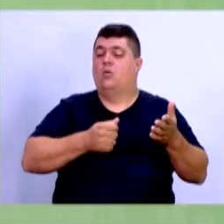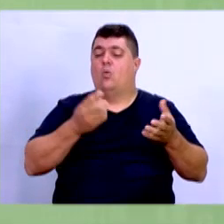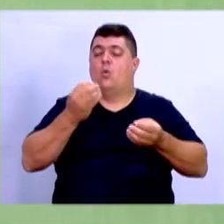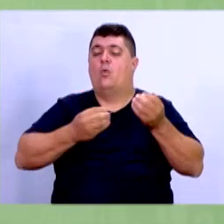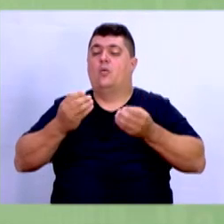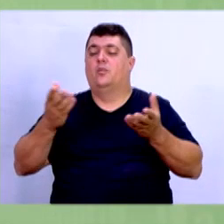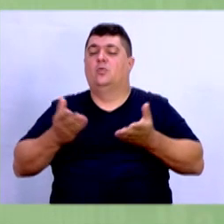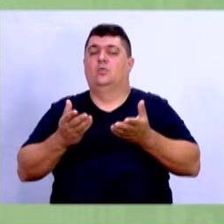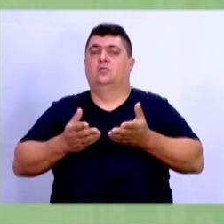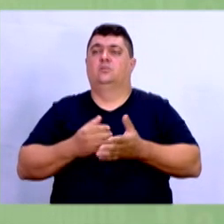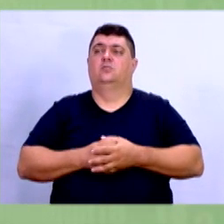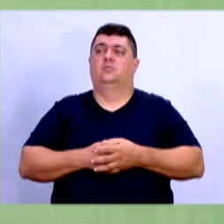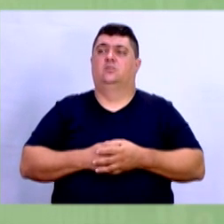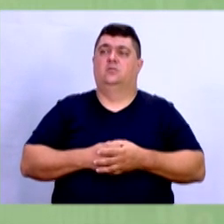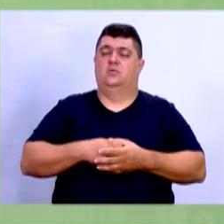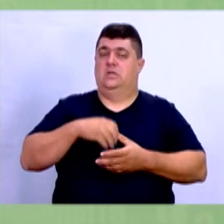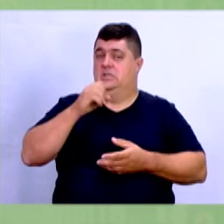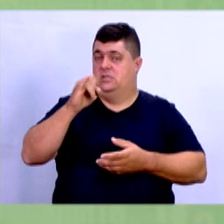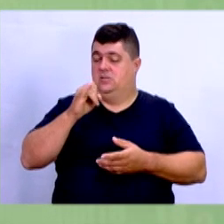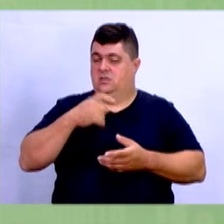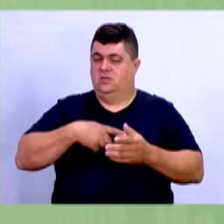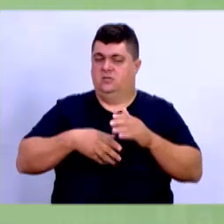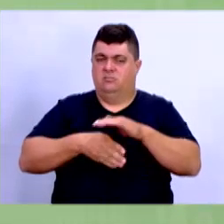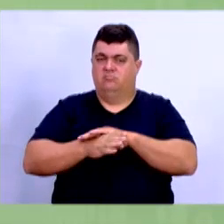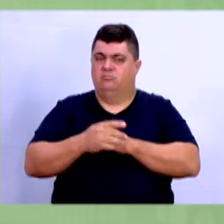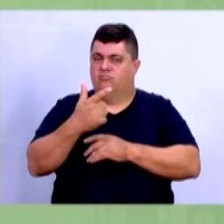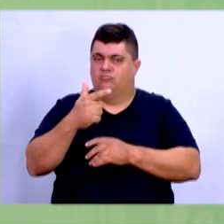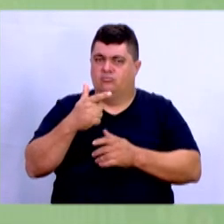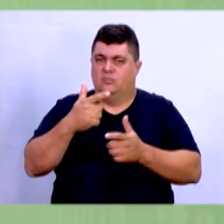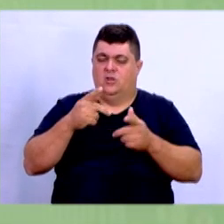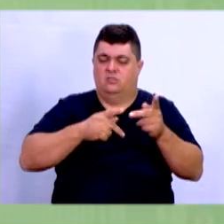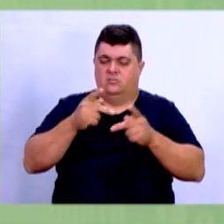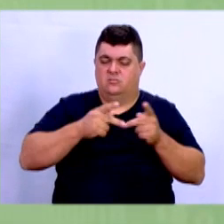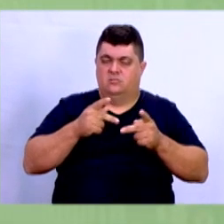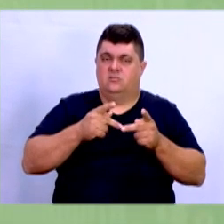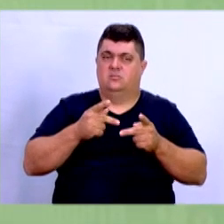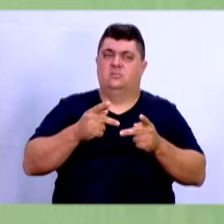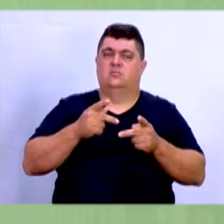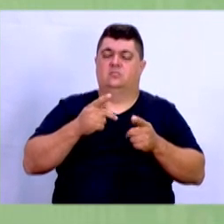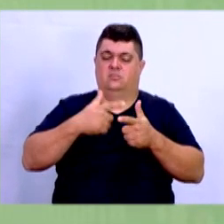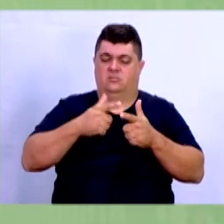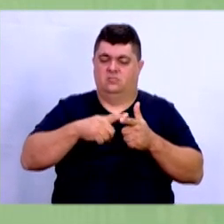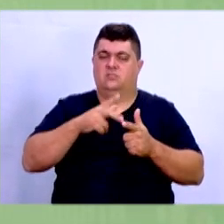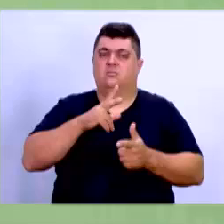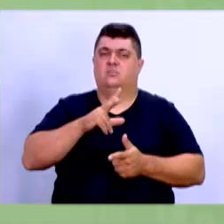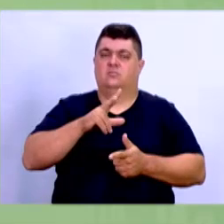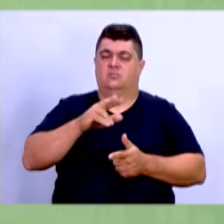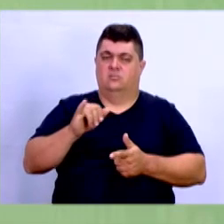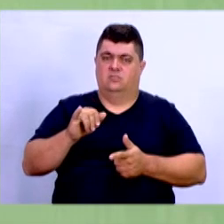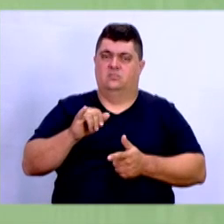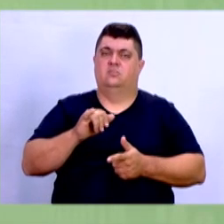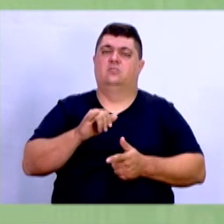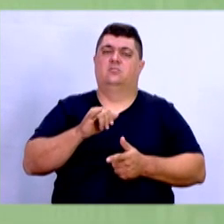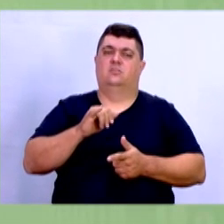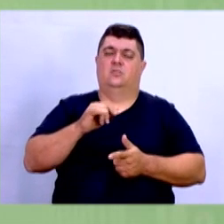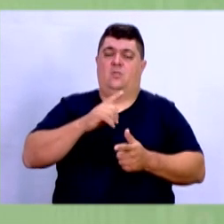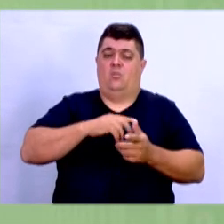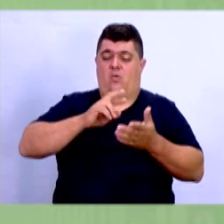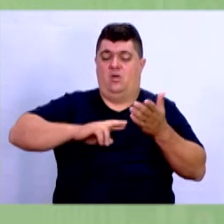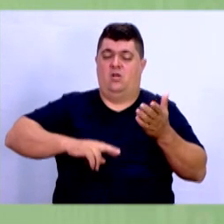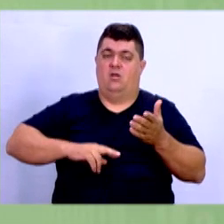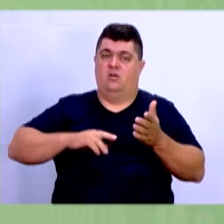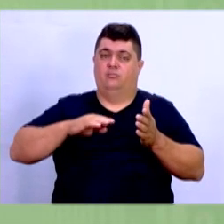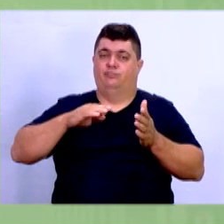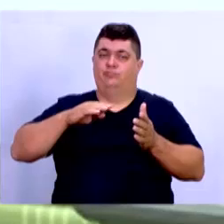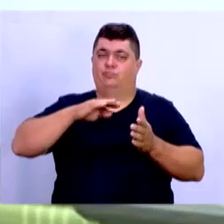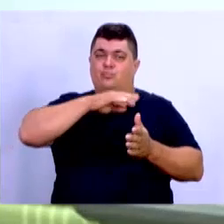falei, se tiver saída indevida ou entrada indevida no caixa, ela pode gerar no final um relatório